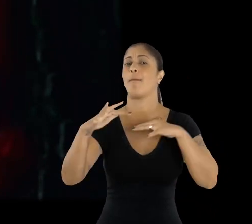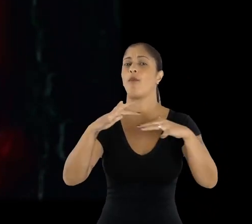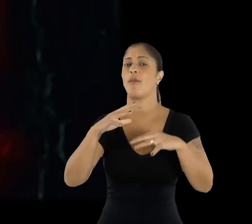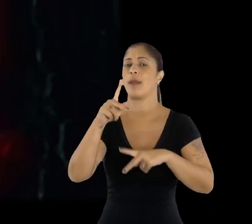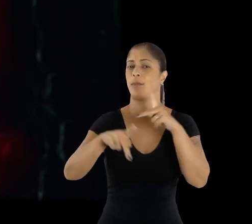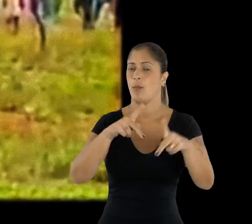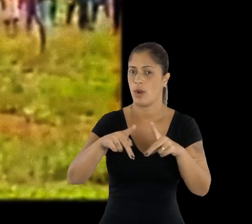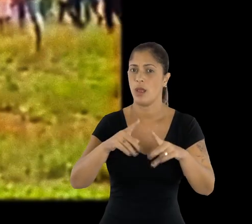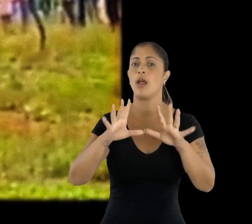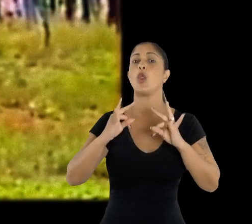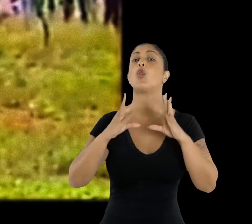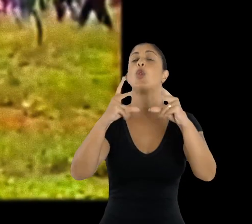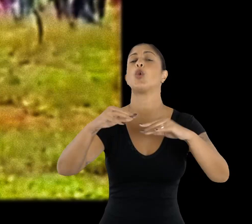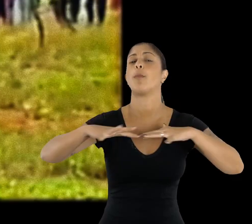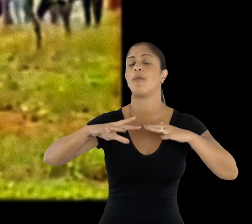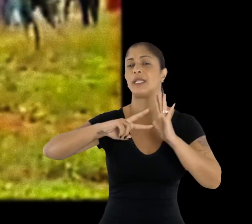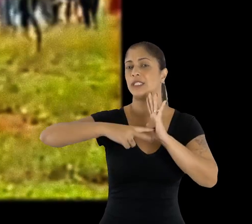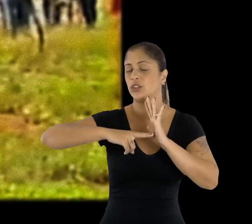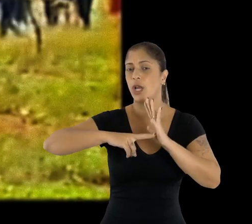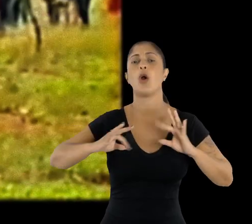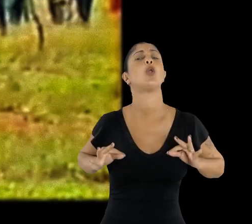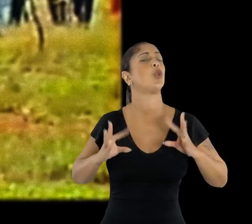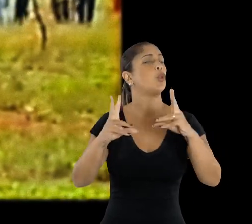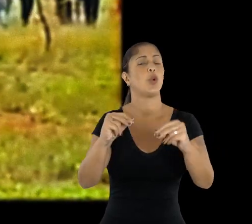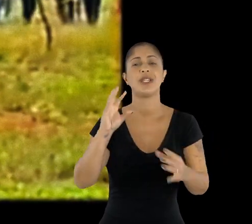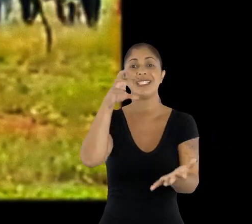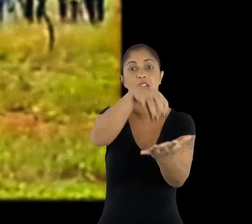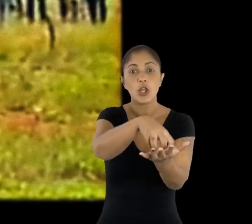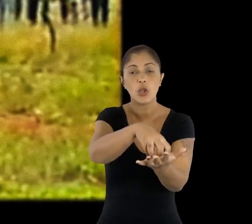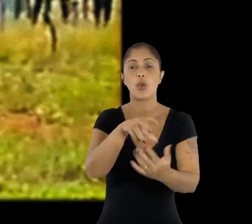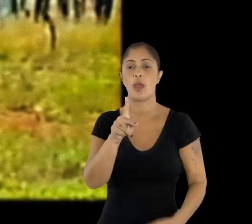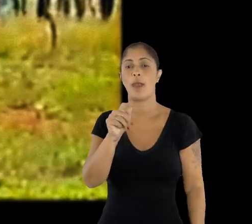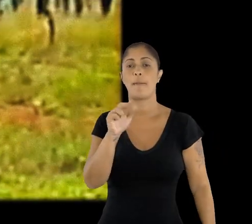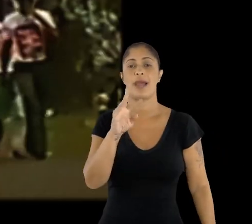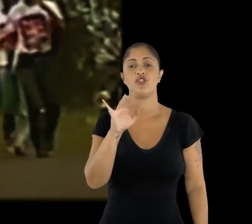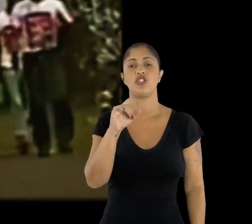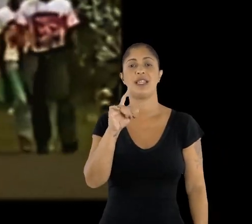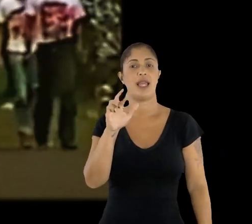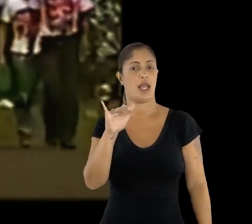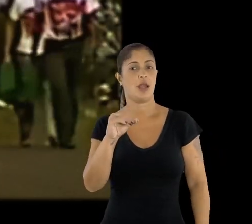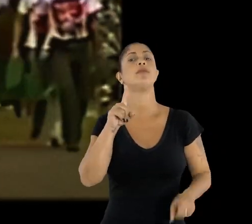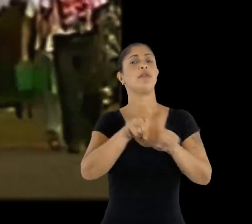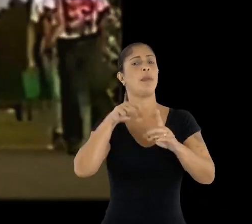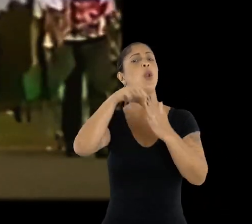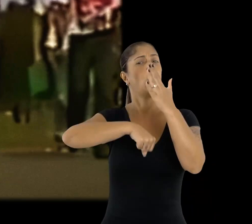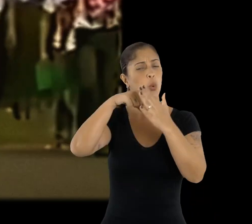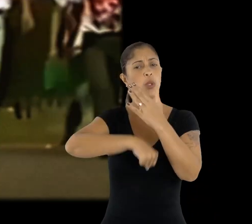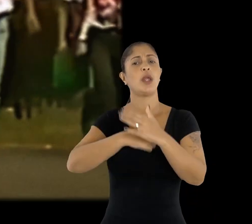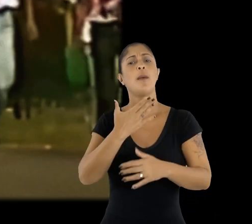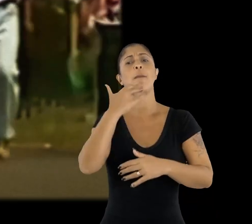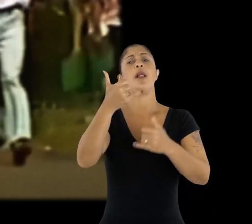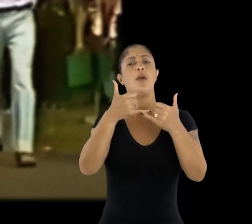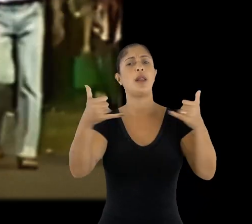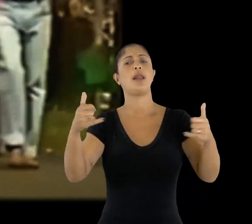movimentos populares, a todos os movimentos sindicais, a todos os setores partidários que realmente optaram